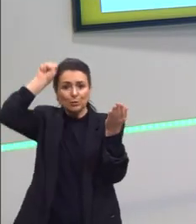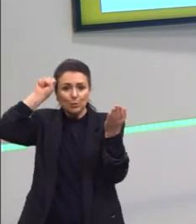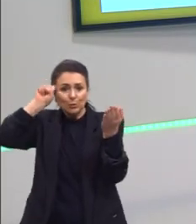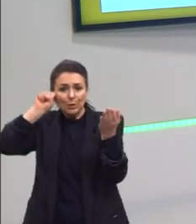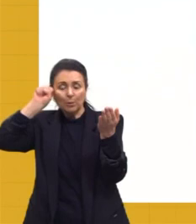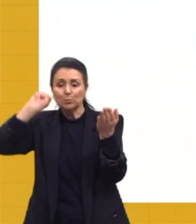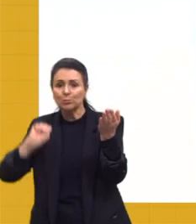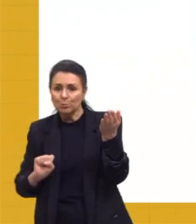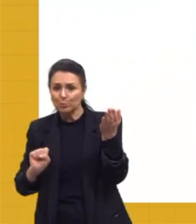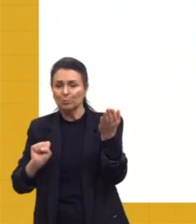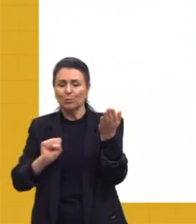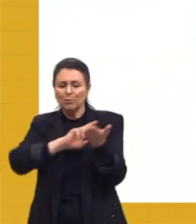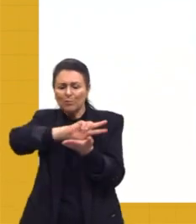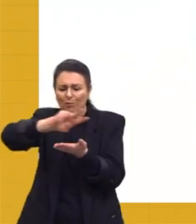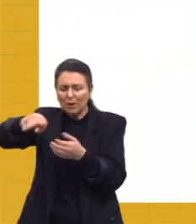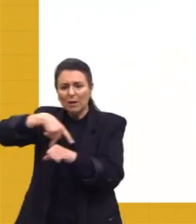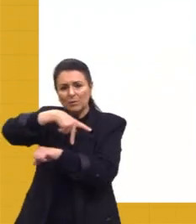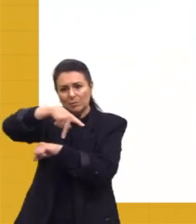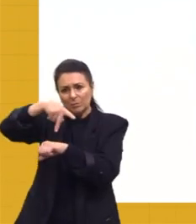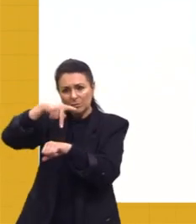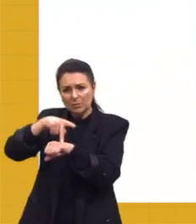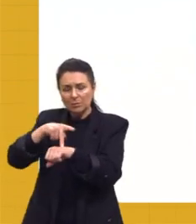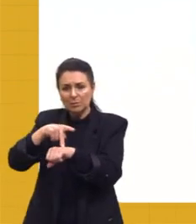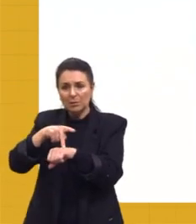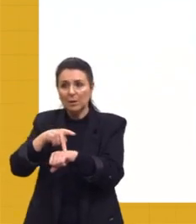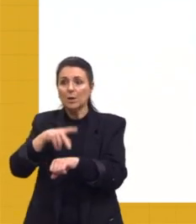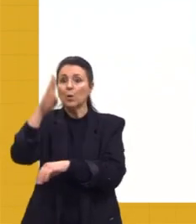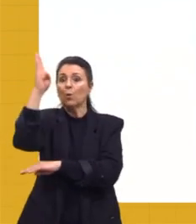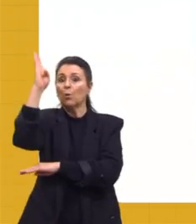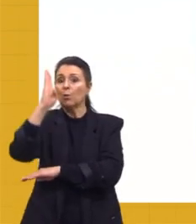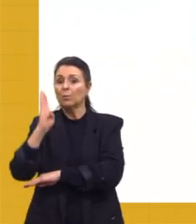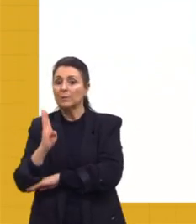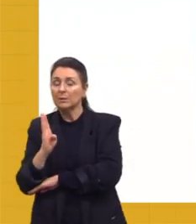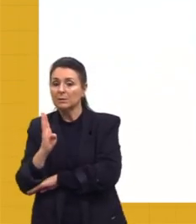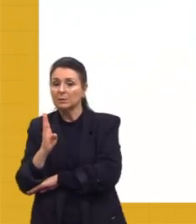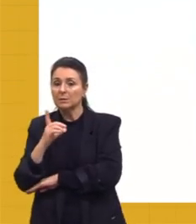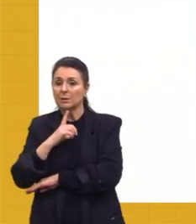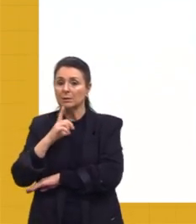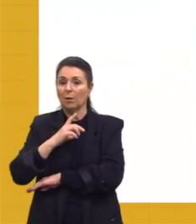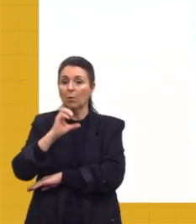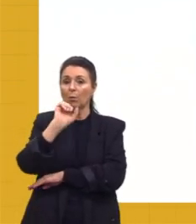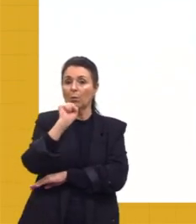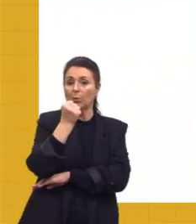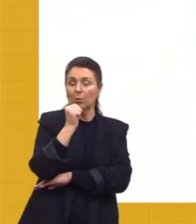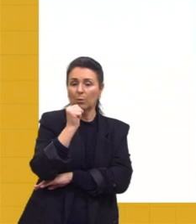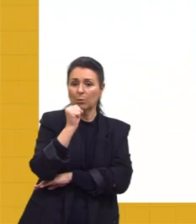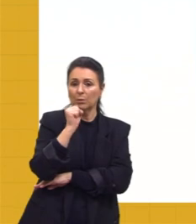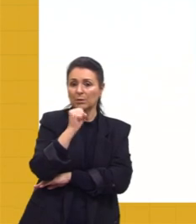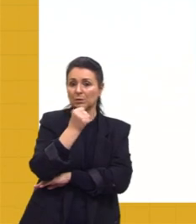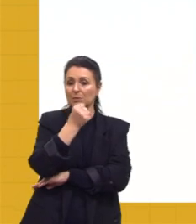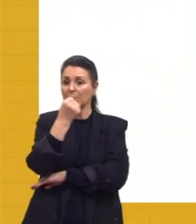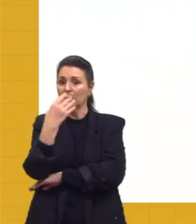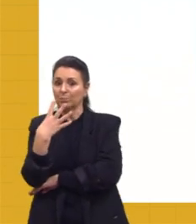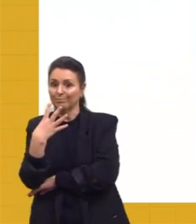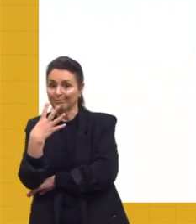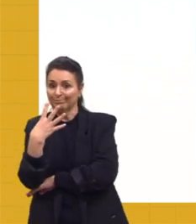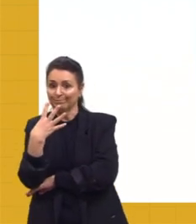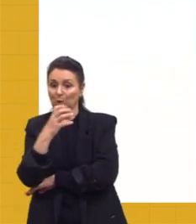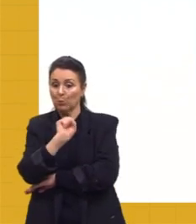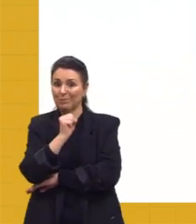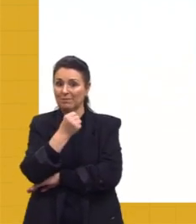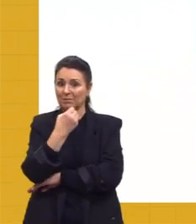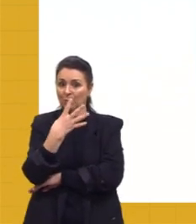é que o que o Brasil ó tá na posição 84ª né Nós estamos no